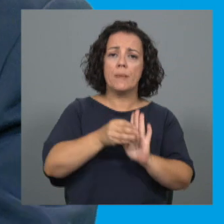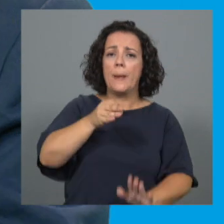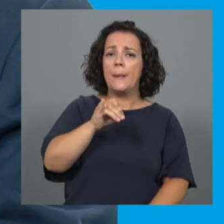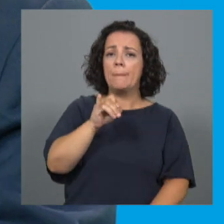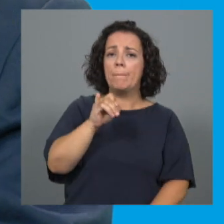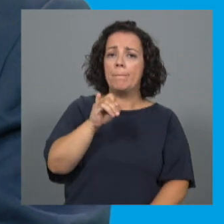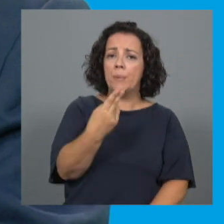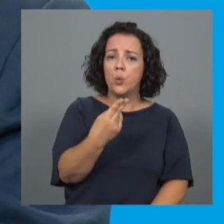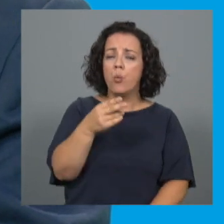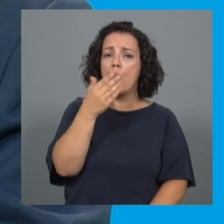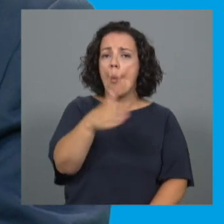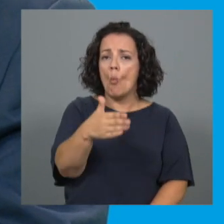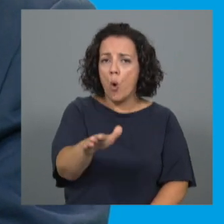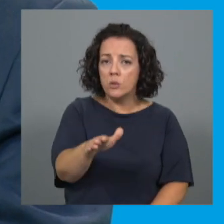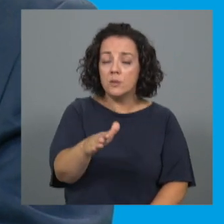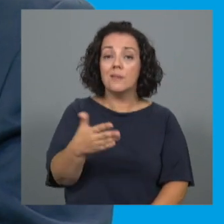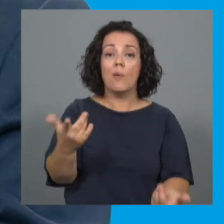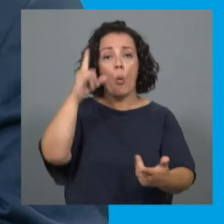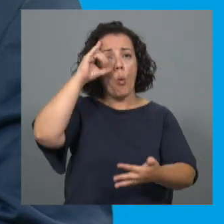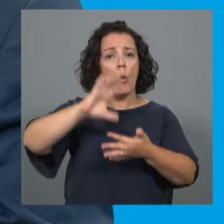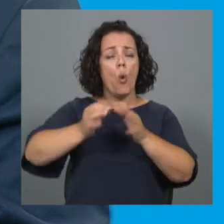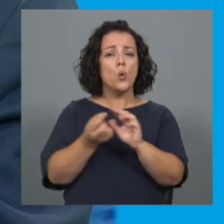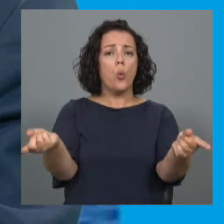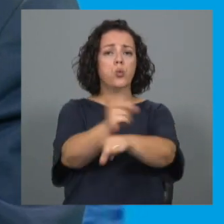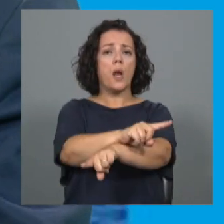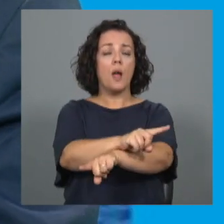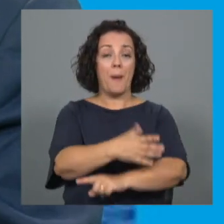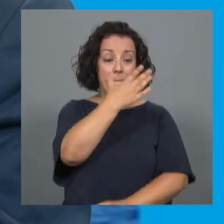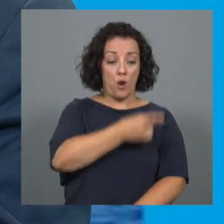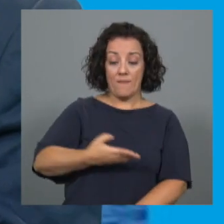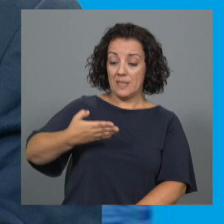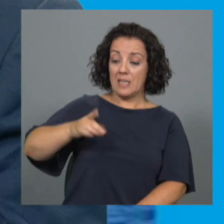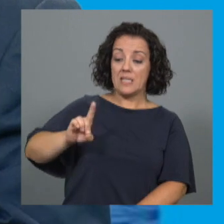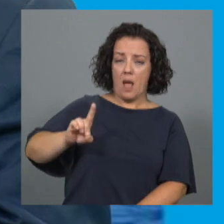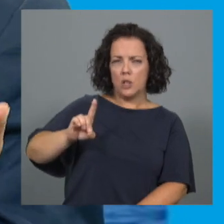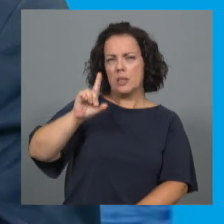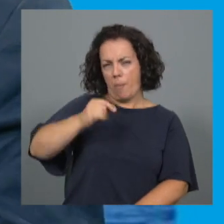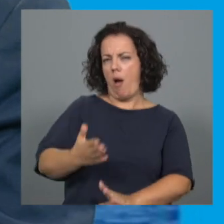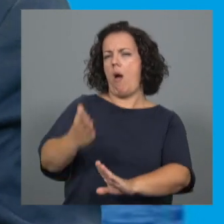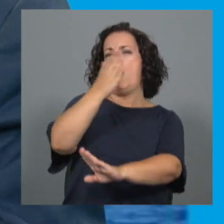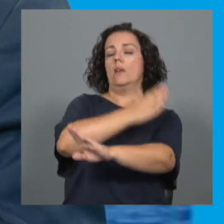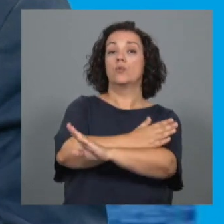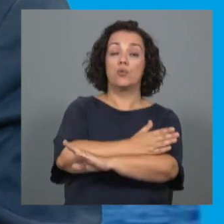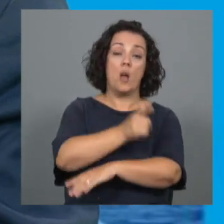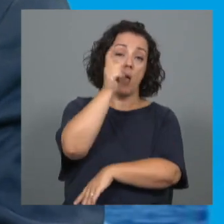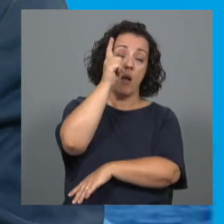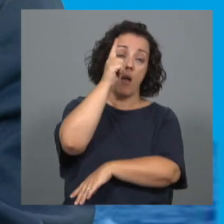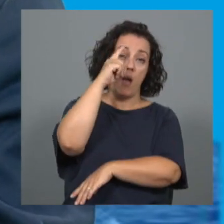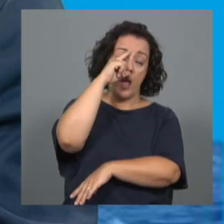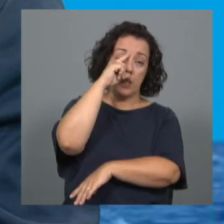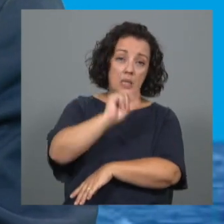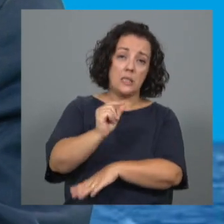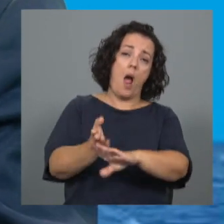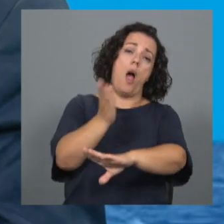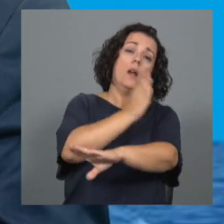portanto, é a lógica invertida, porque a lógica que existe desde 76 é precisamente, e anteriormente, no Estado Novo era a mesma coisa. Aliás, era